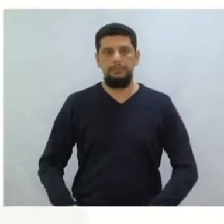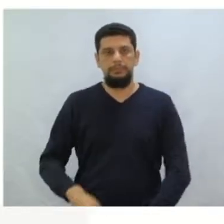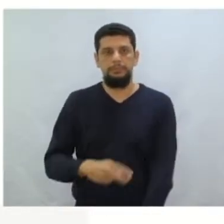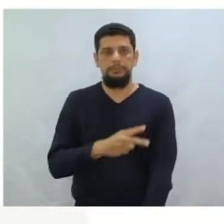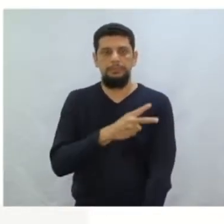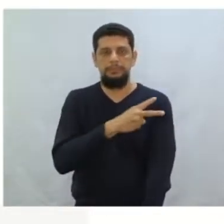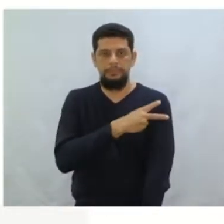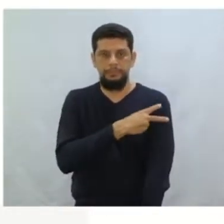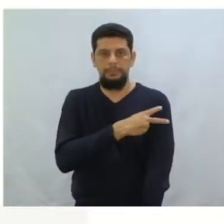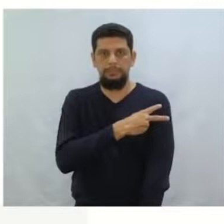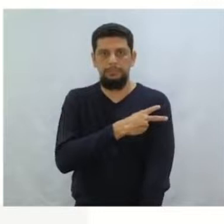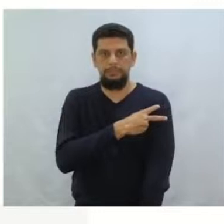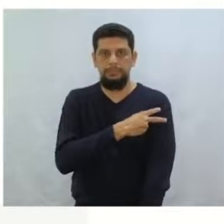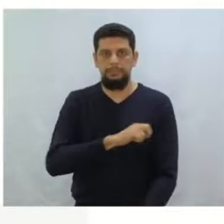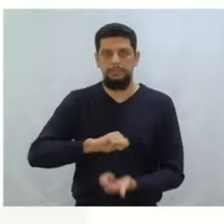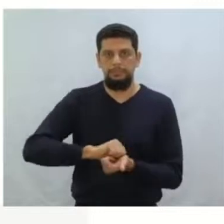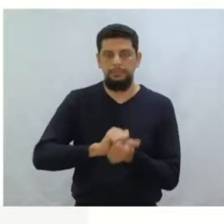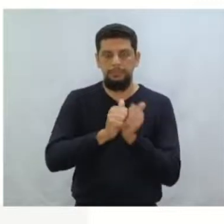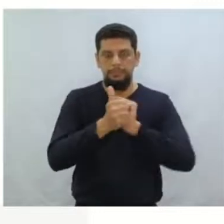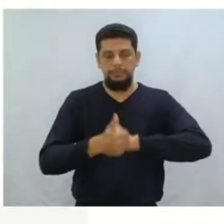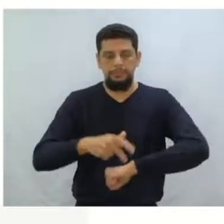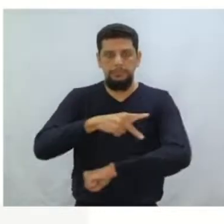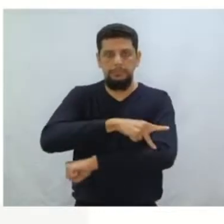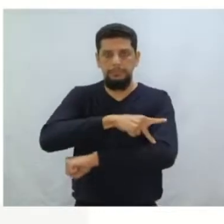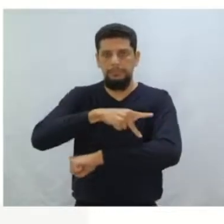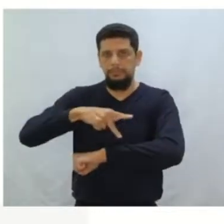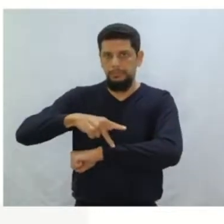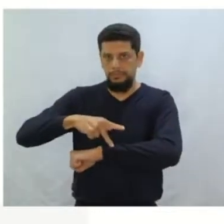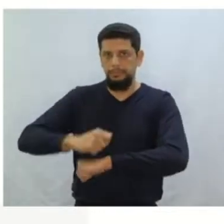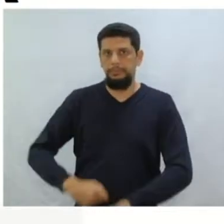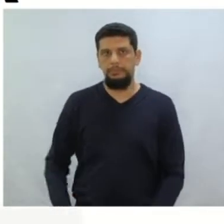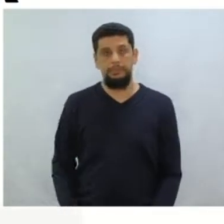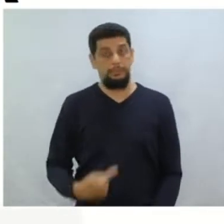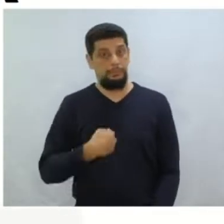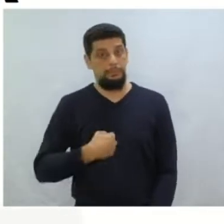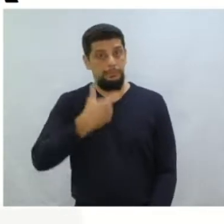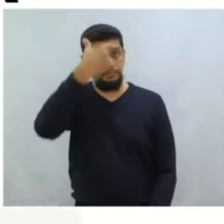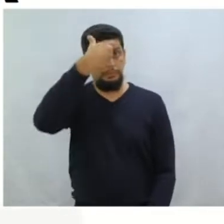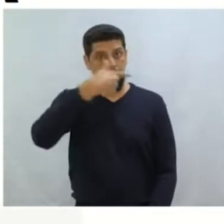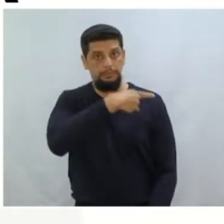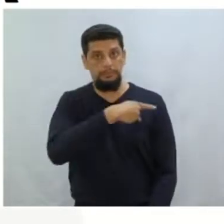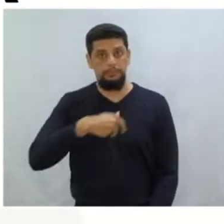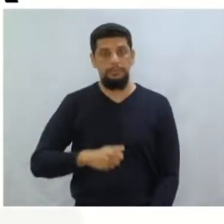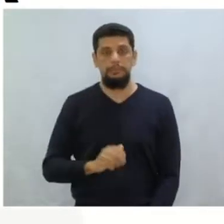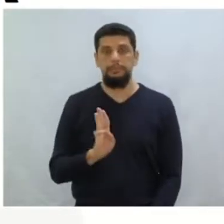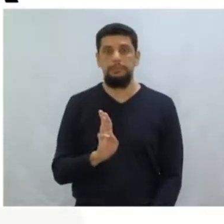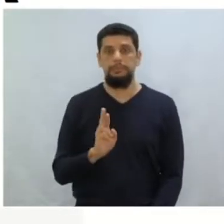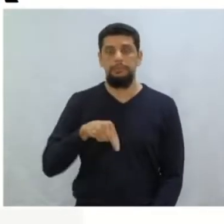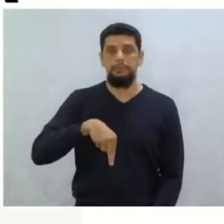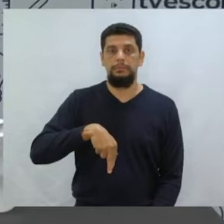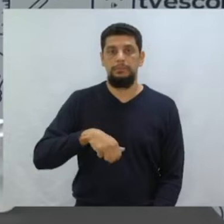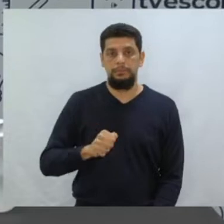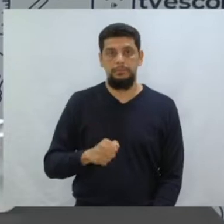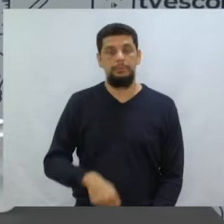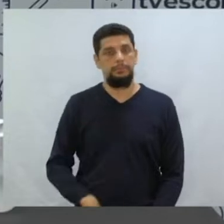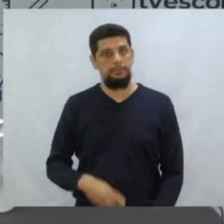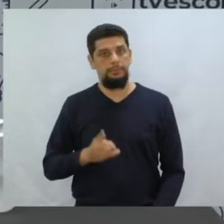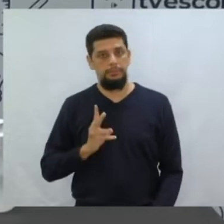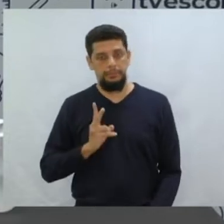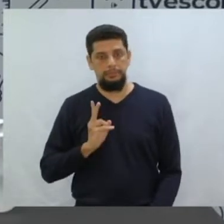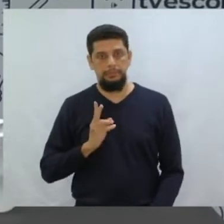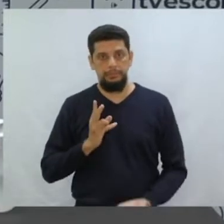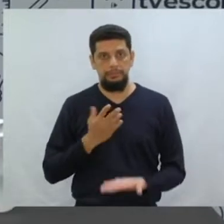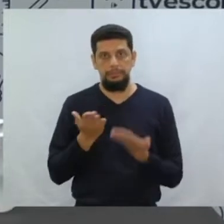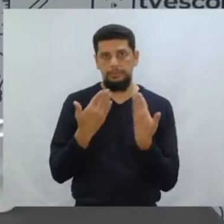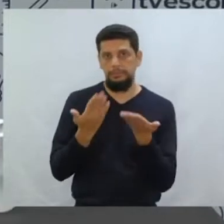para segundo ano de adequação pedagógica. Eu sou a professora Bruna e, como